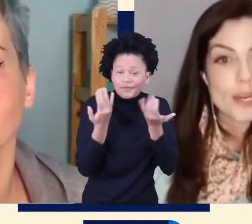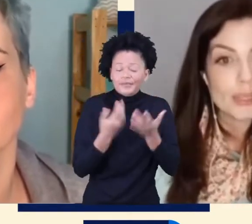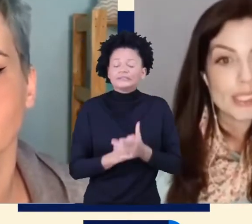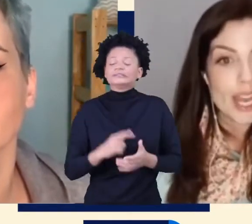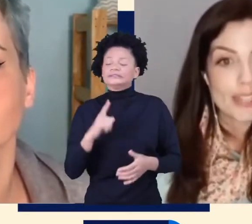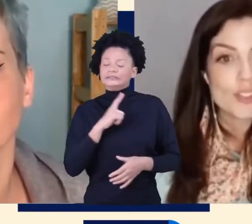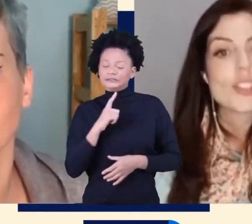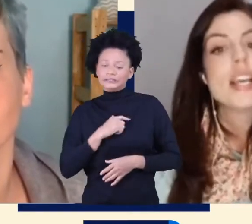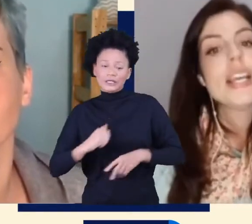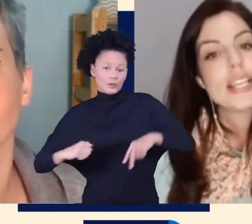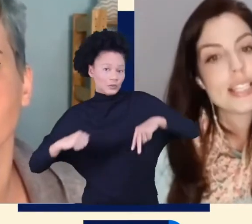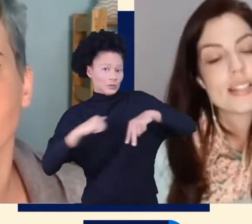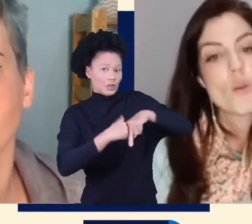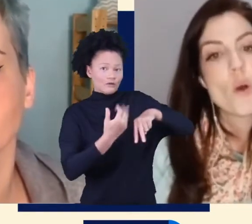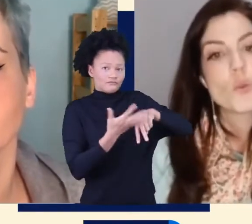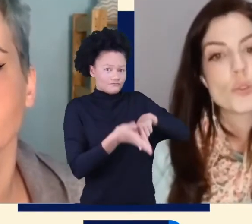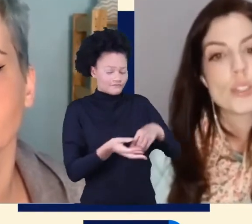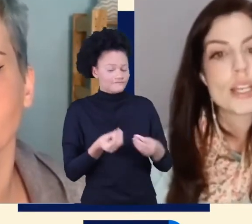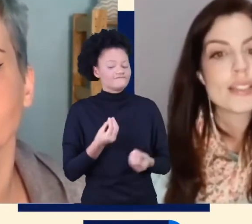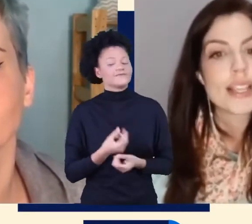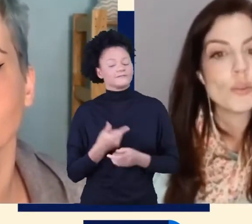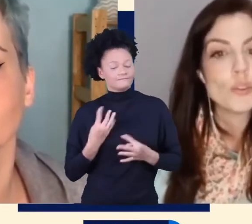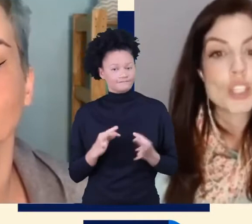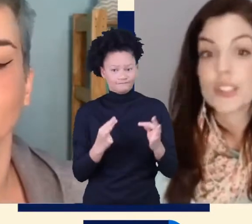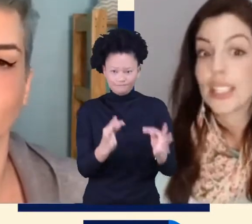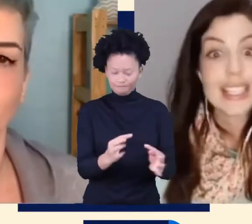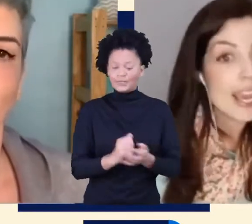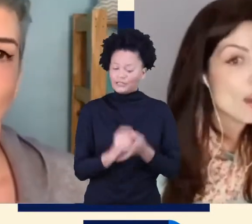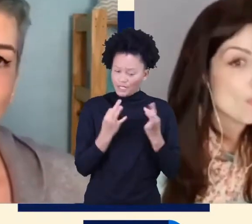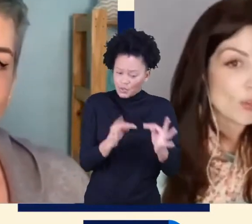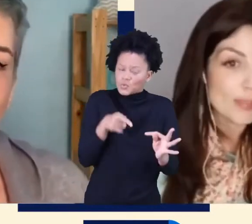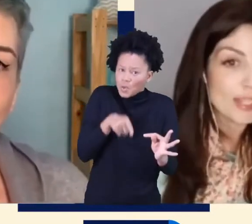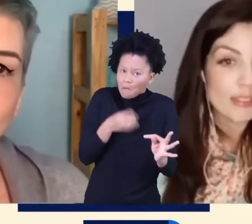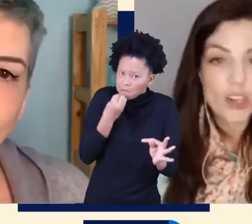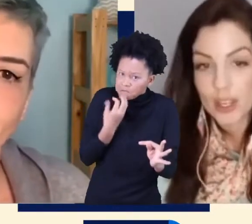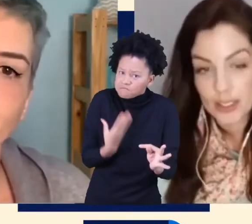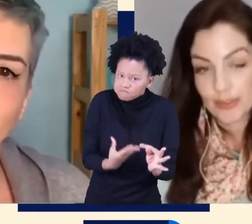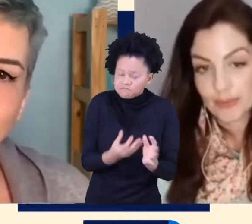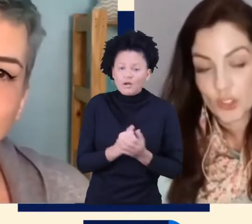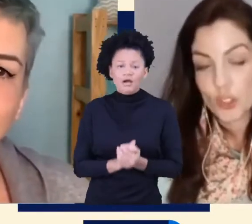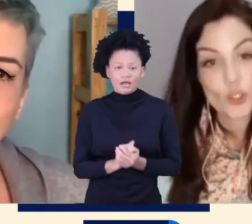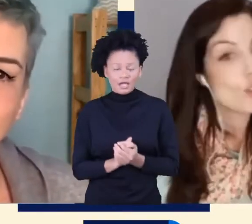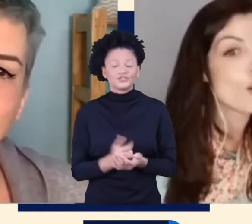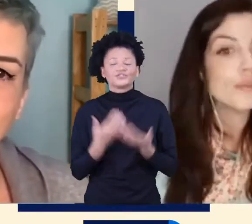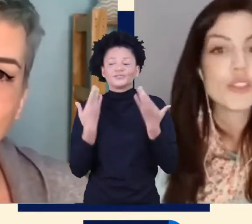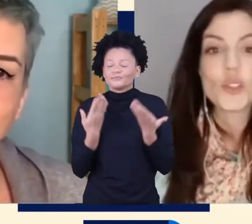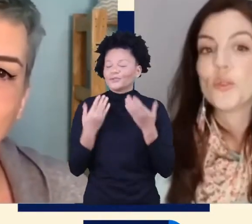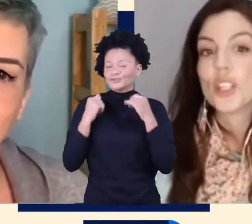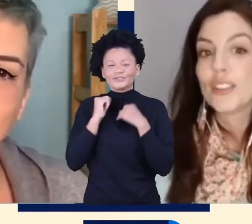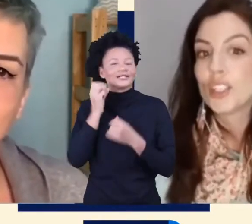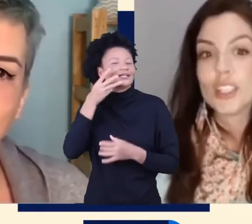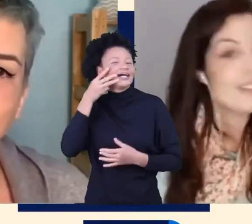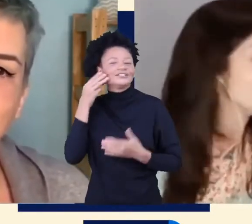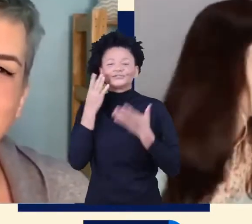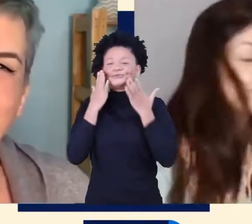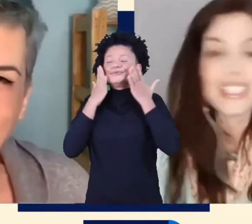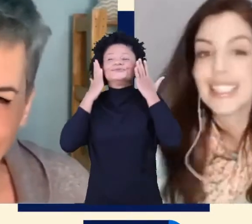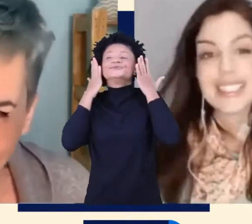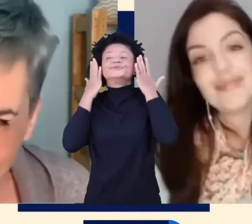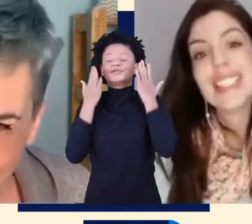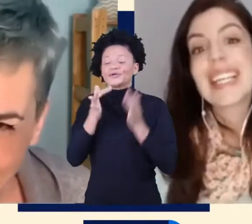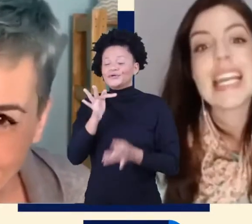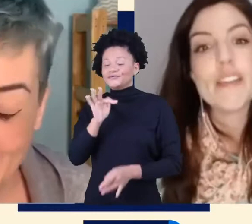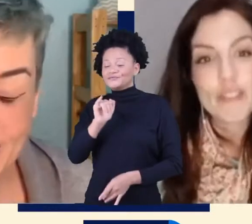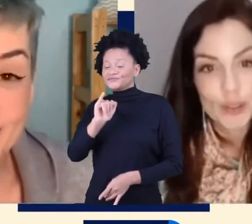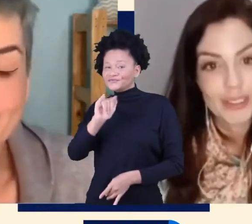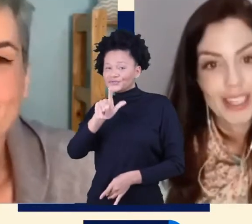essas vulnerabilidades em relação ao uso das tecnologias, que é uma coisa maravilhosa. A gente coloca um filtro de gatinho e